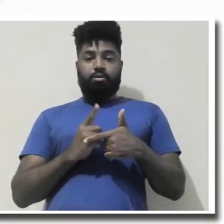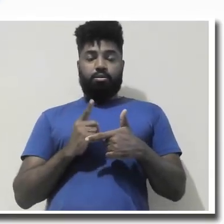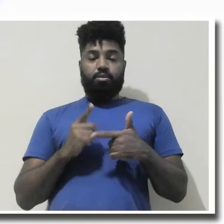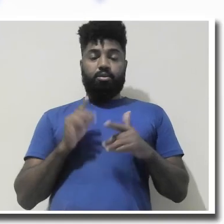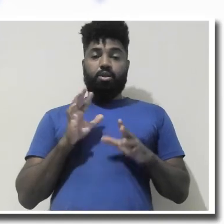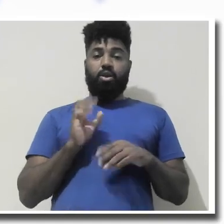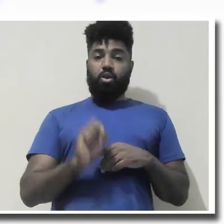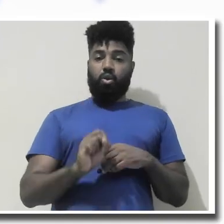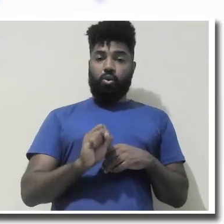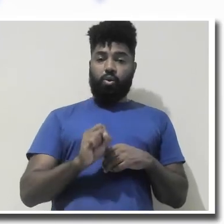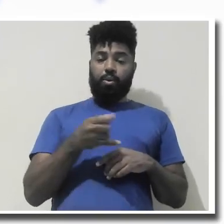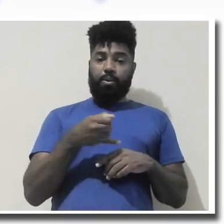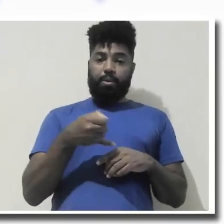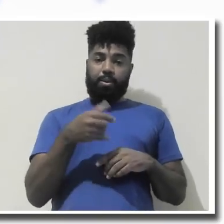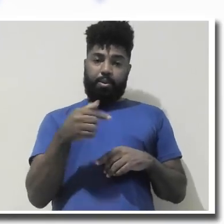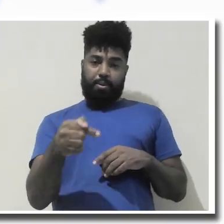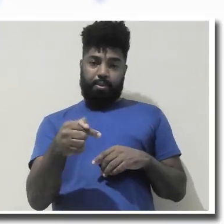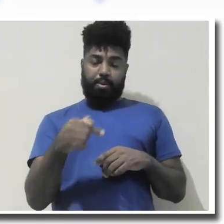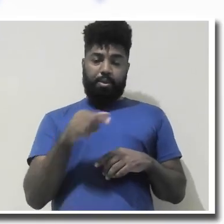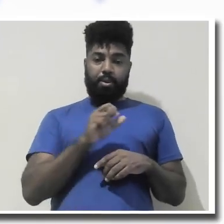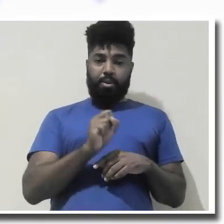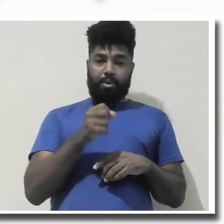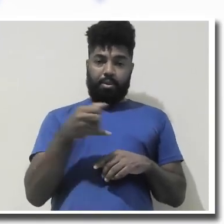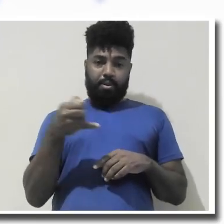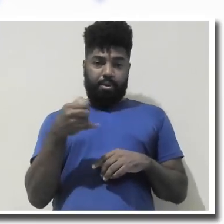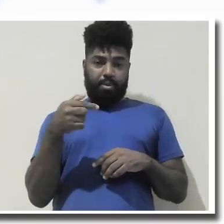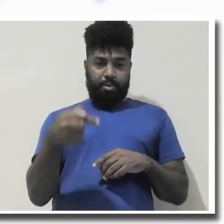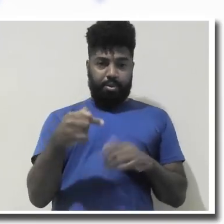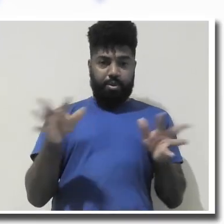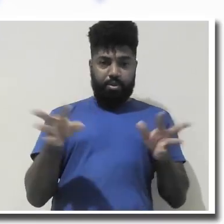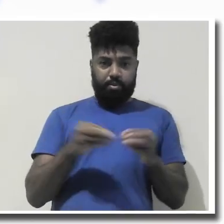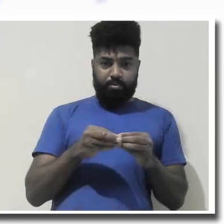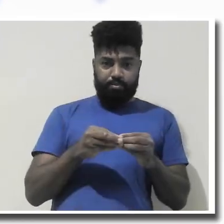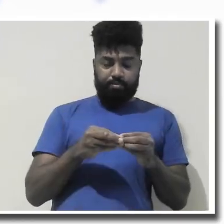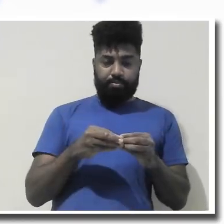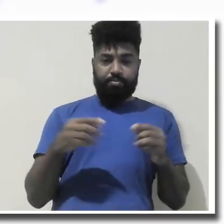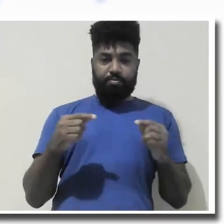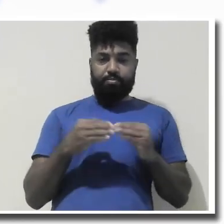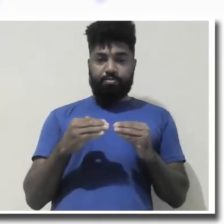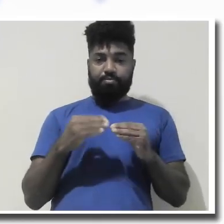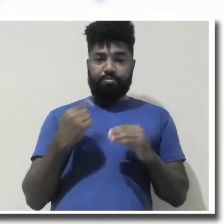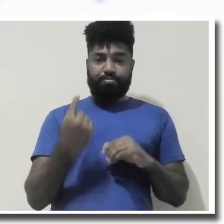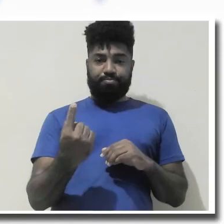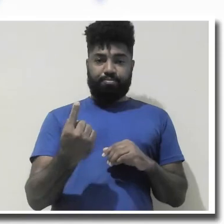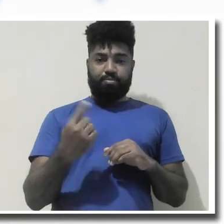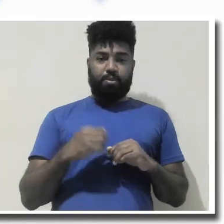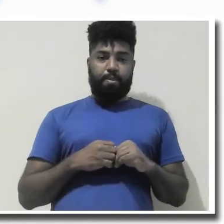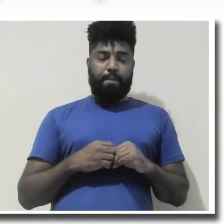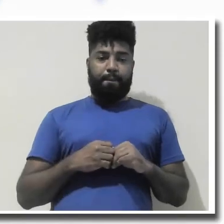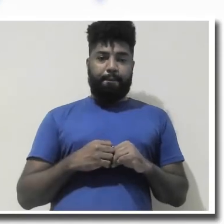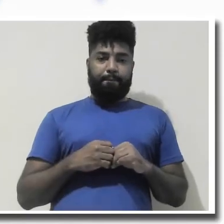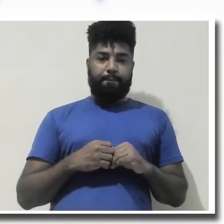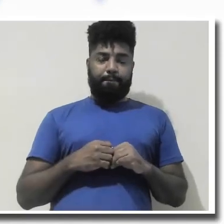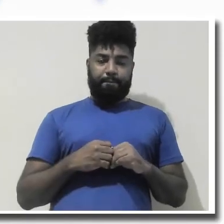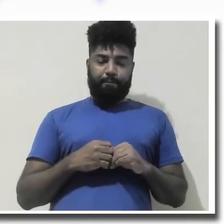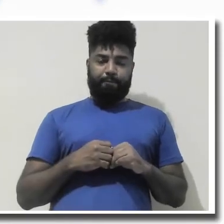7. 8 menos 7 é igual a 1. Portanto,